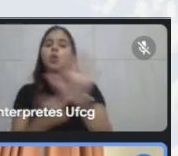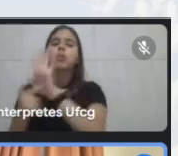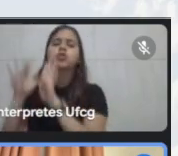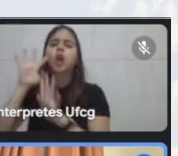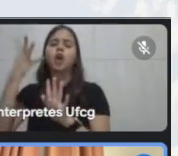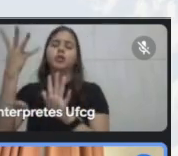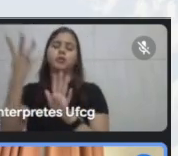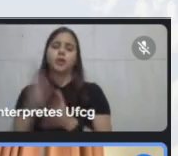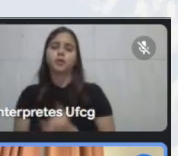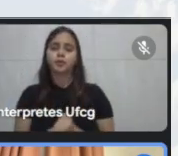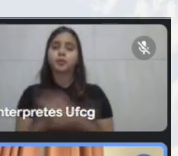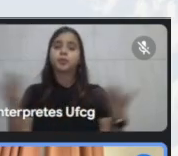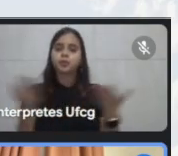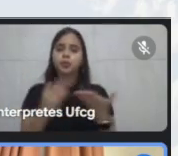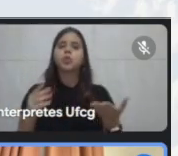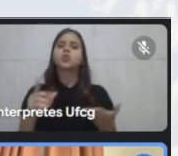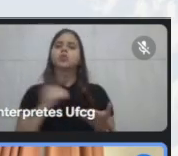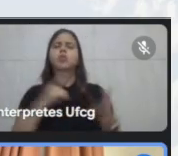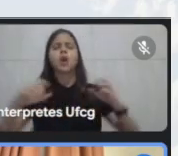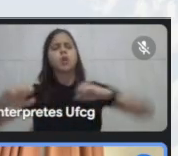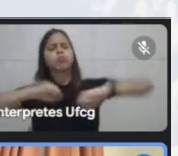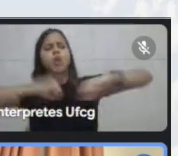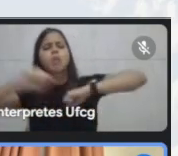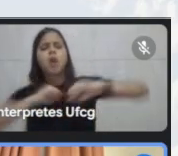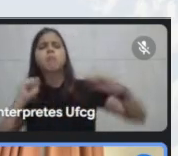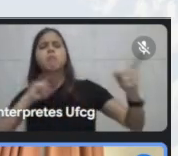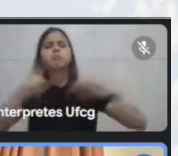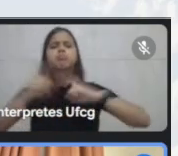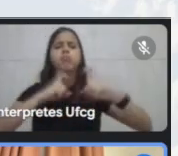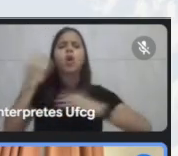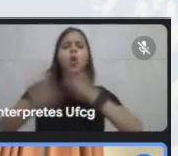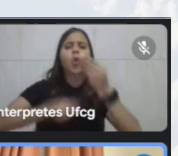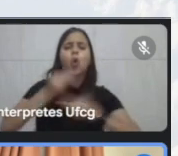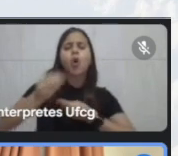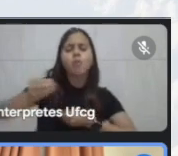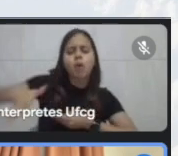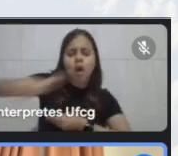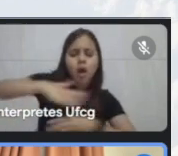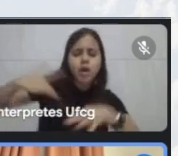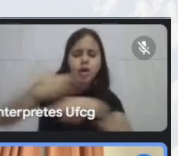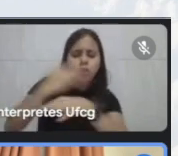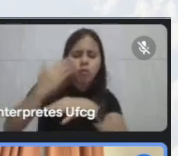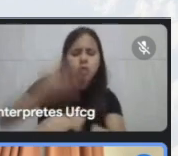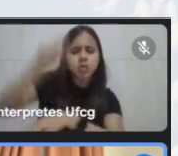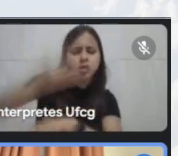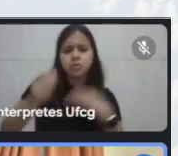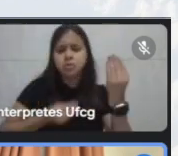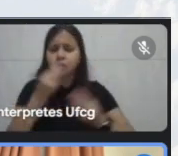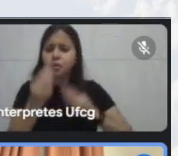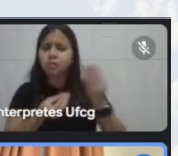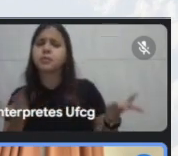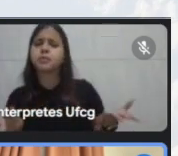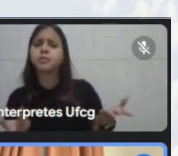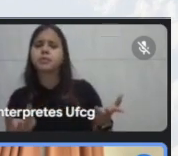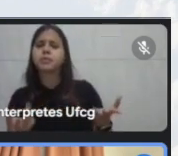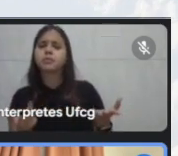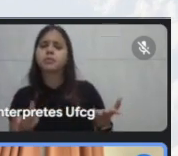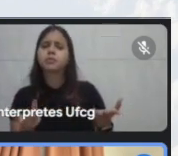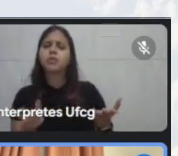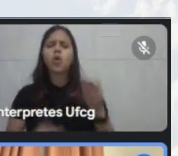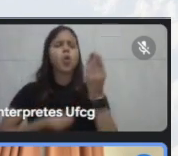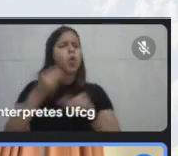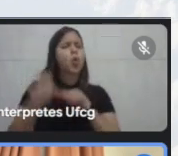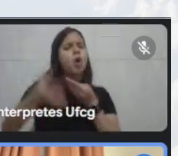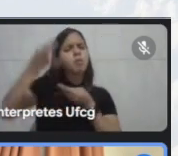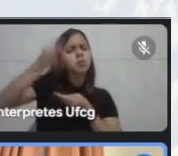Então, hoje a gente tem muita discussão sobre o cenário urbano ideal. Então, o que seria, de forma ideal,